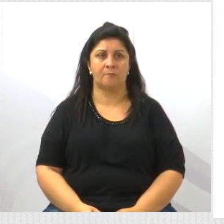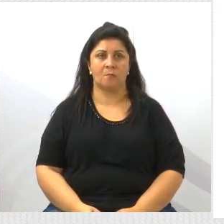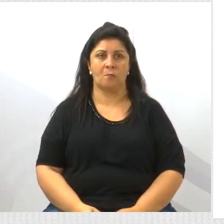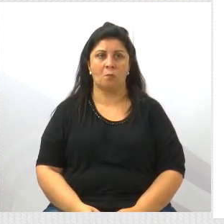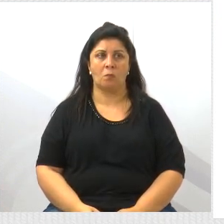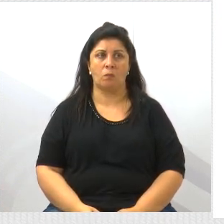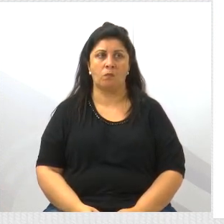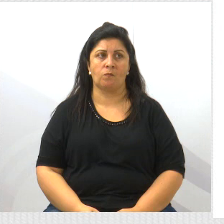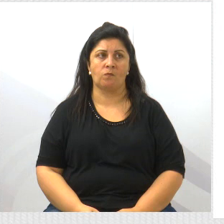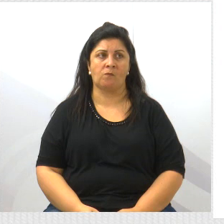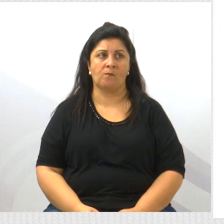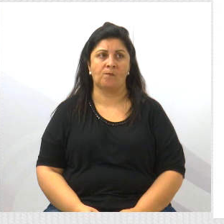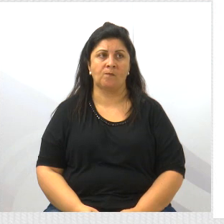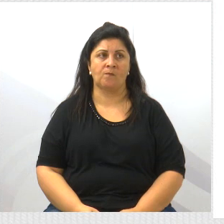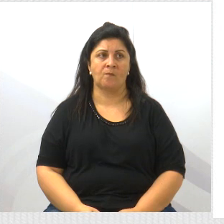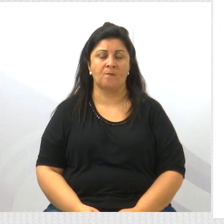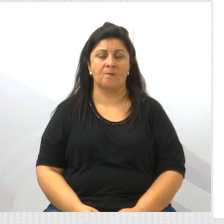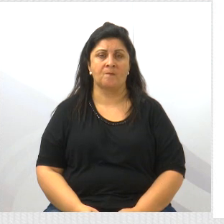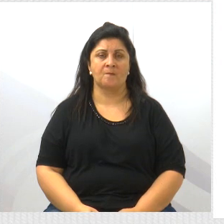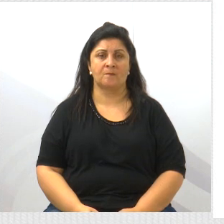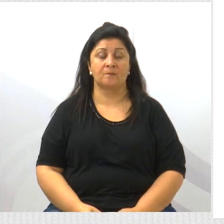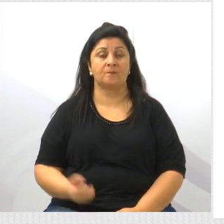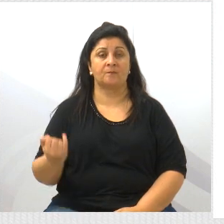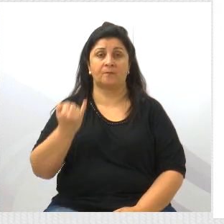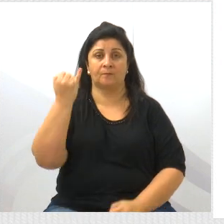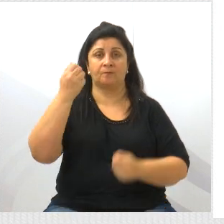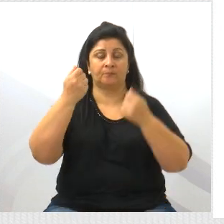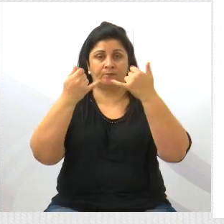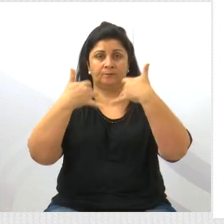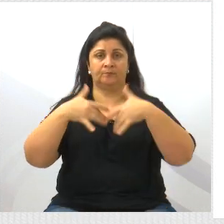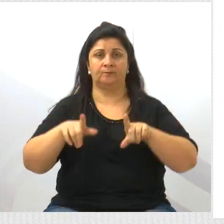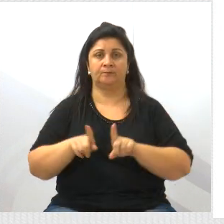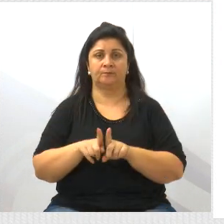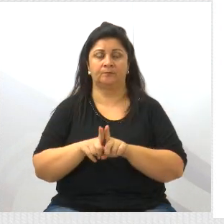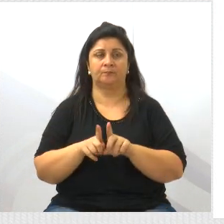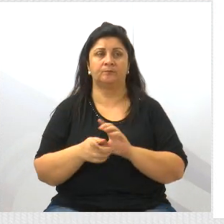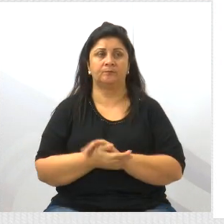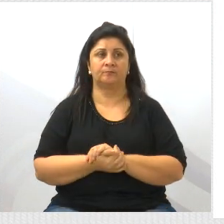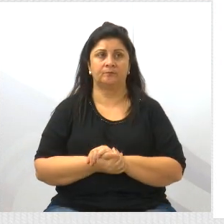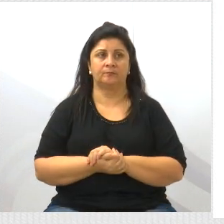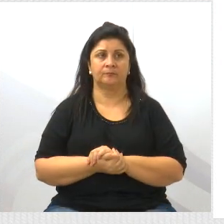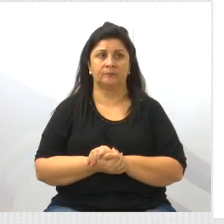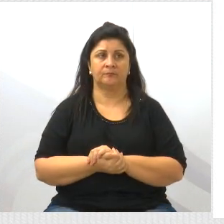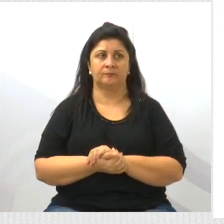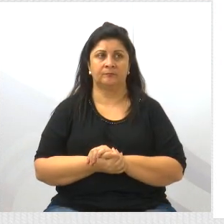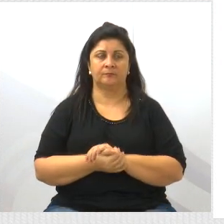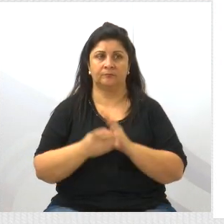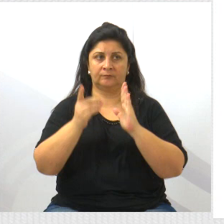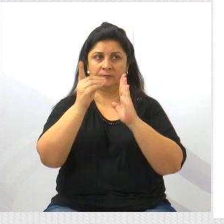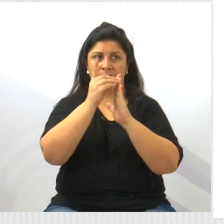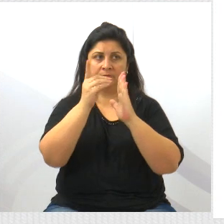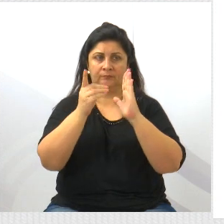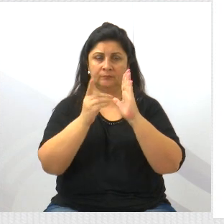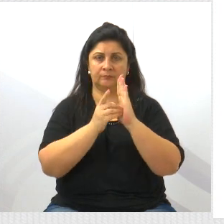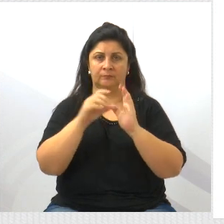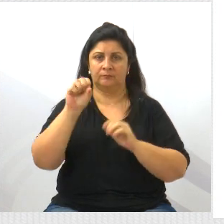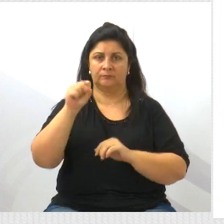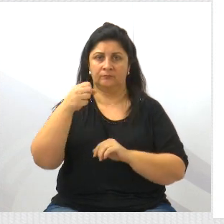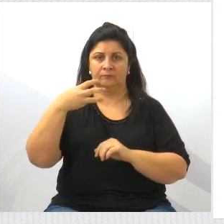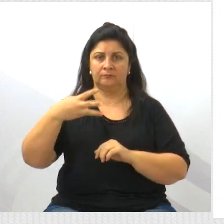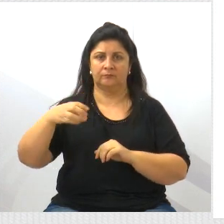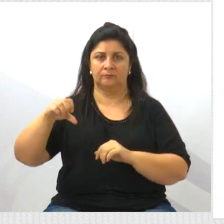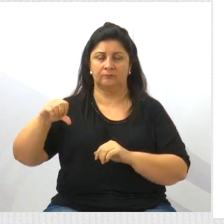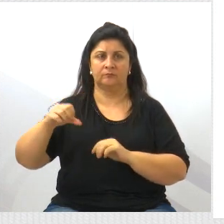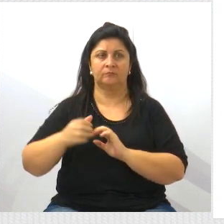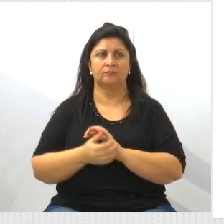Continuando, a observação que é importante a gente dizer, tem o decreto, né, o 839, agora de